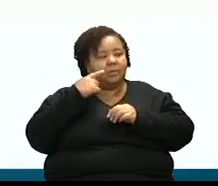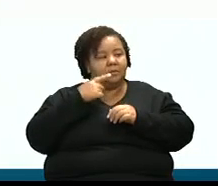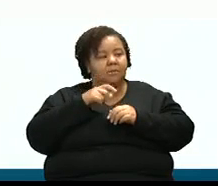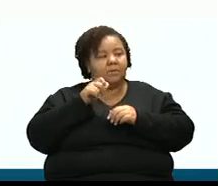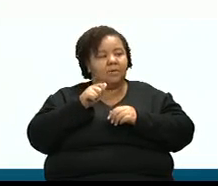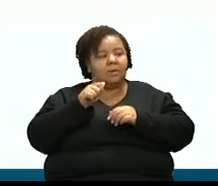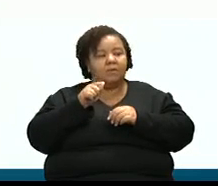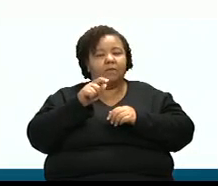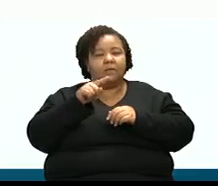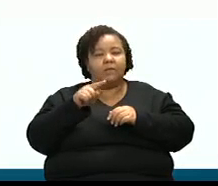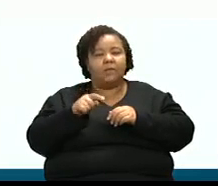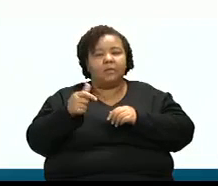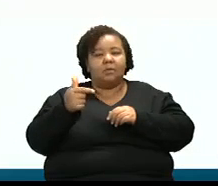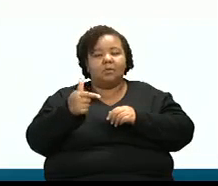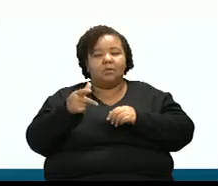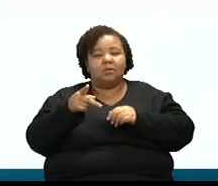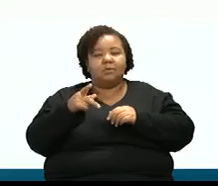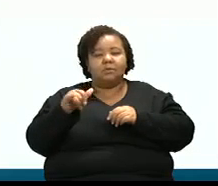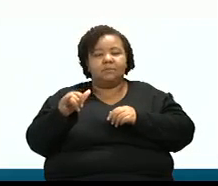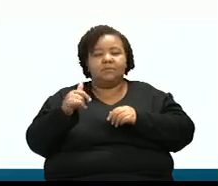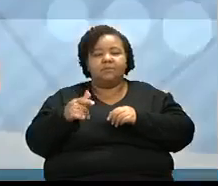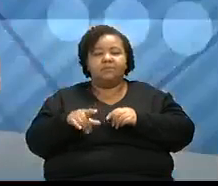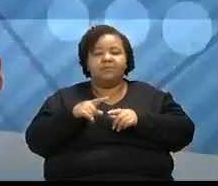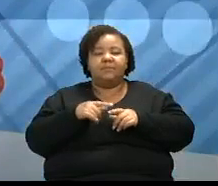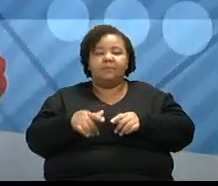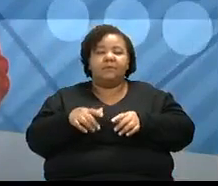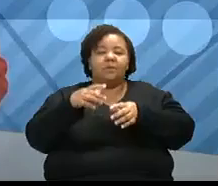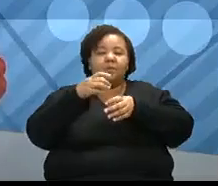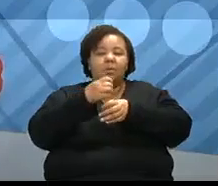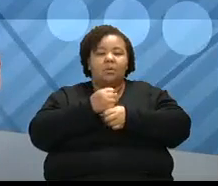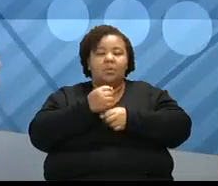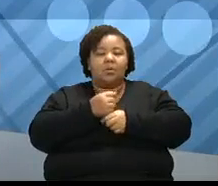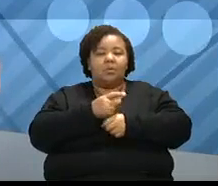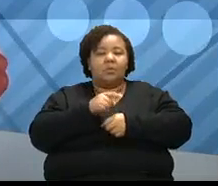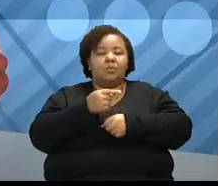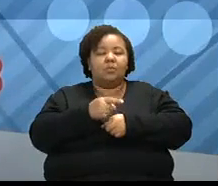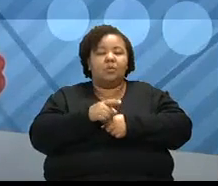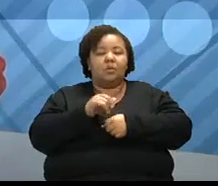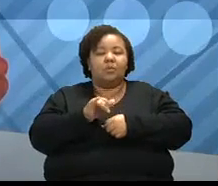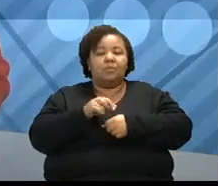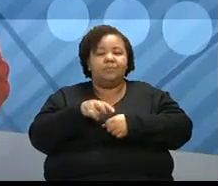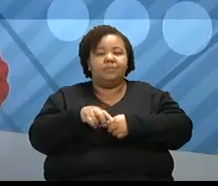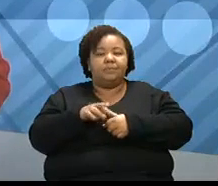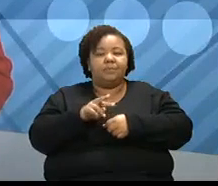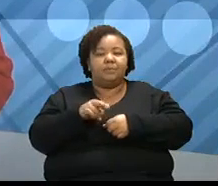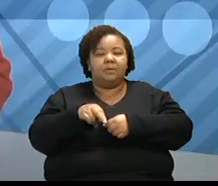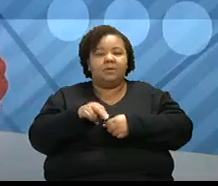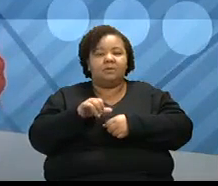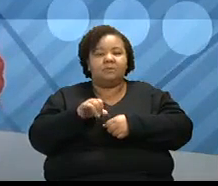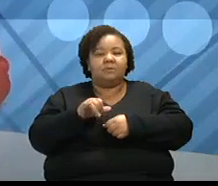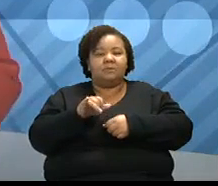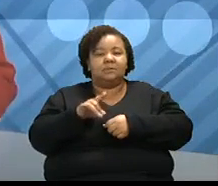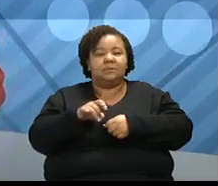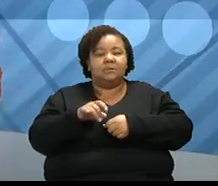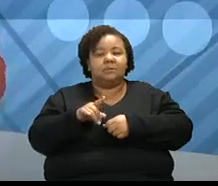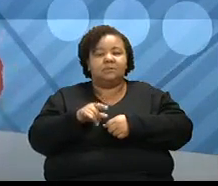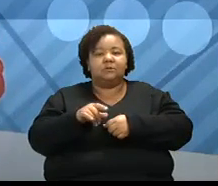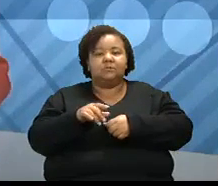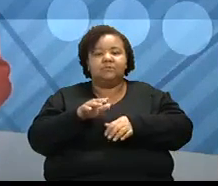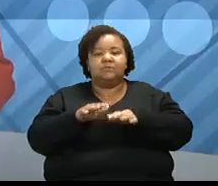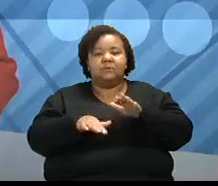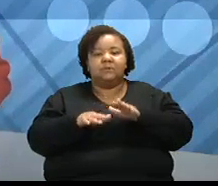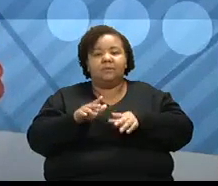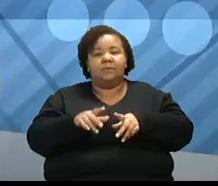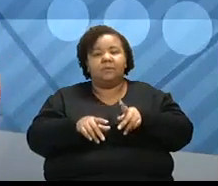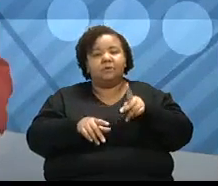a 2π. Então, pela integral de linha, eu calculo qual vai ser a intensidade do campo, dependendo da constante K,